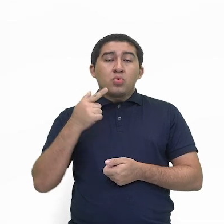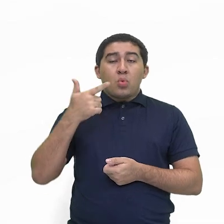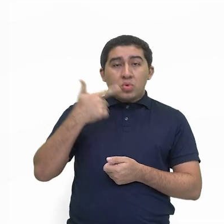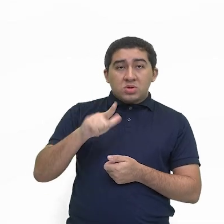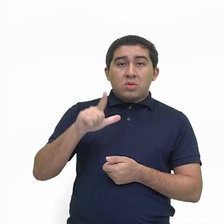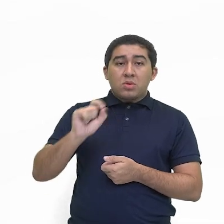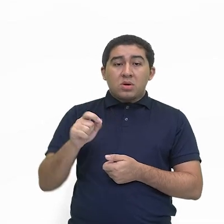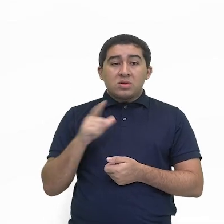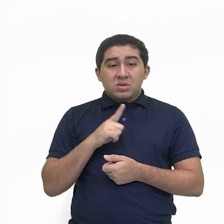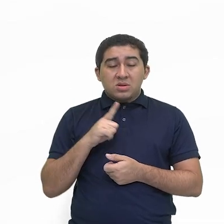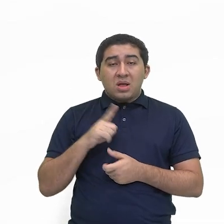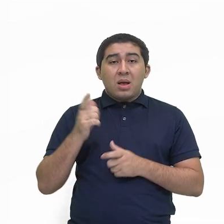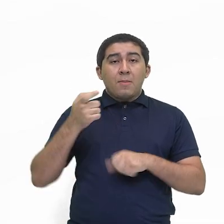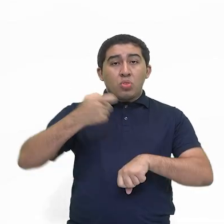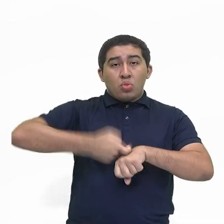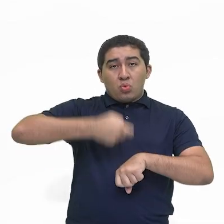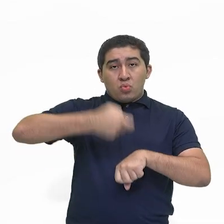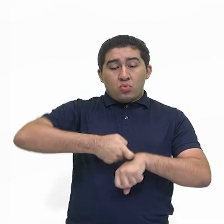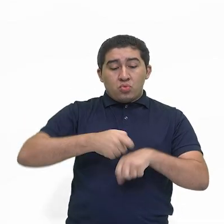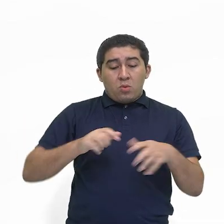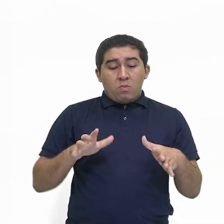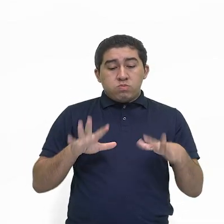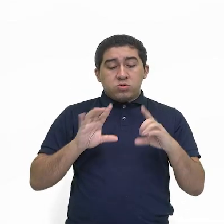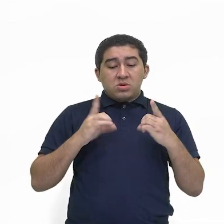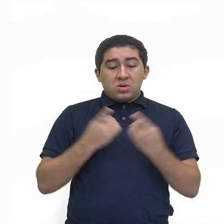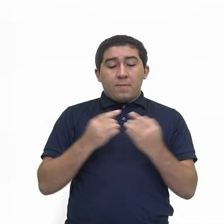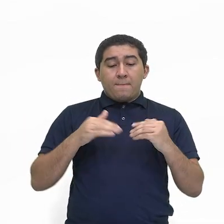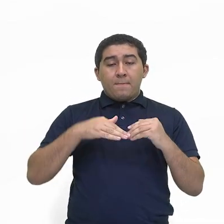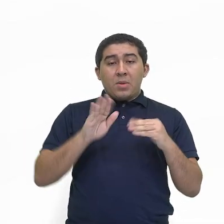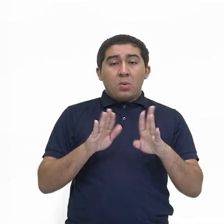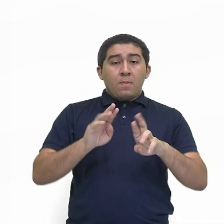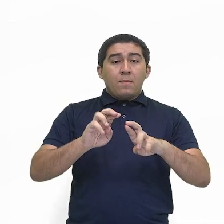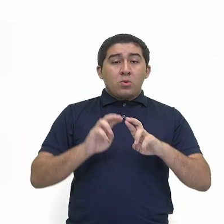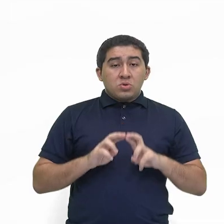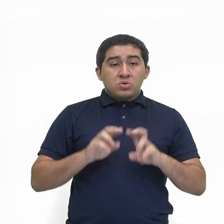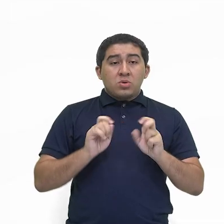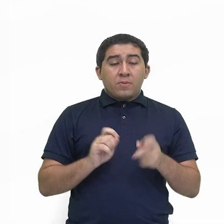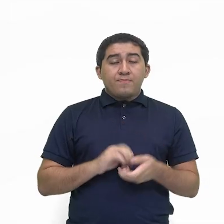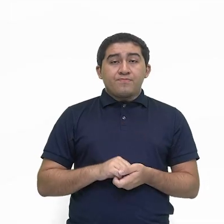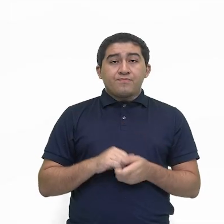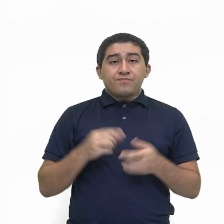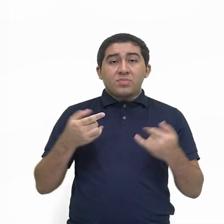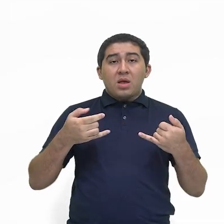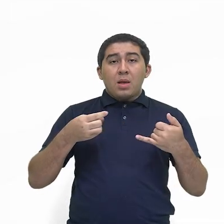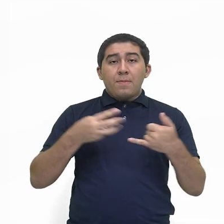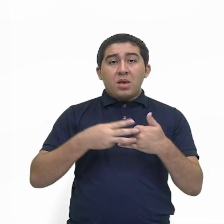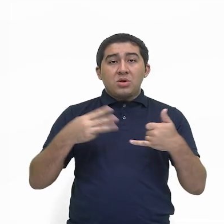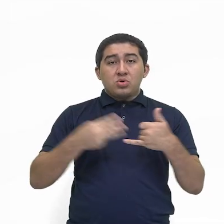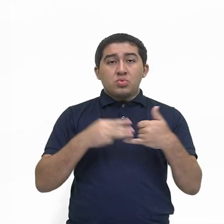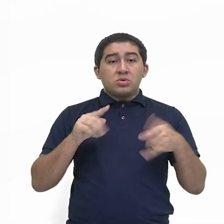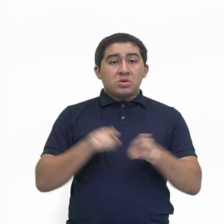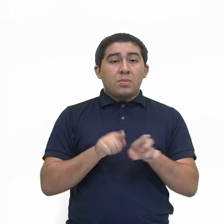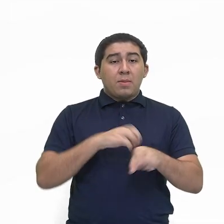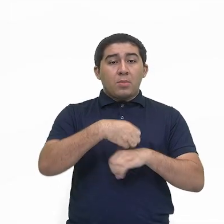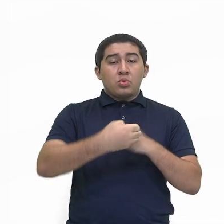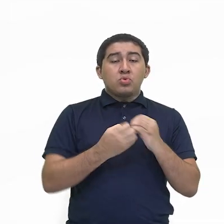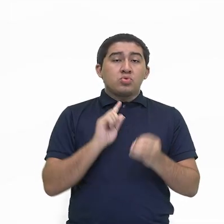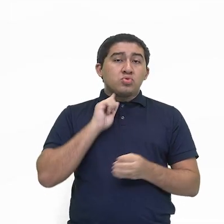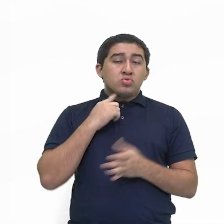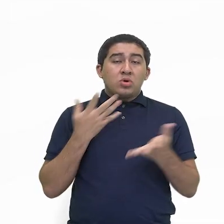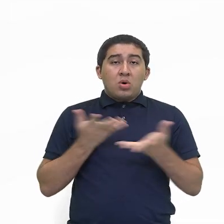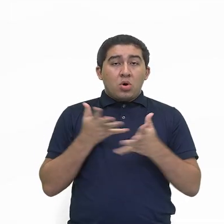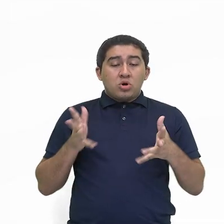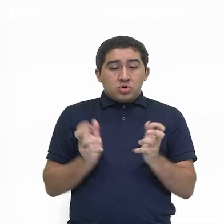mais pesados. Essa é a floculação, né? Com isso, as partículas e impurezas agora aglutinadas,